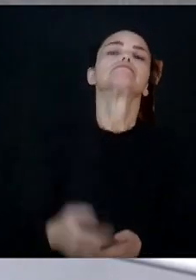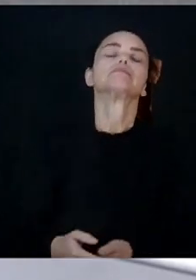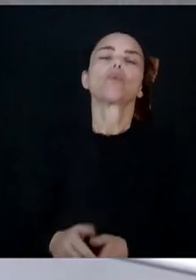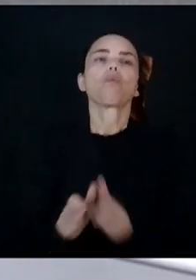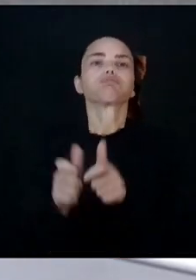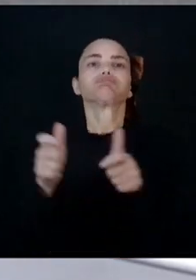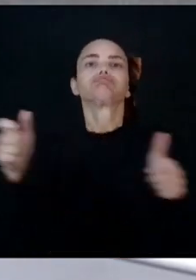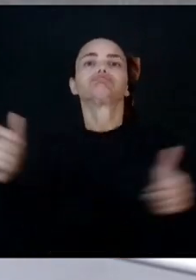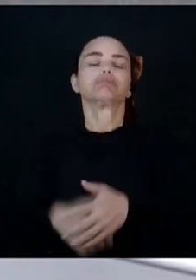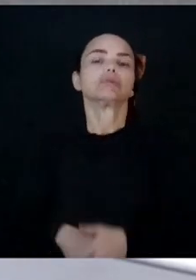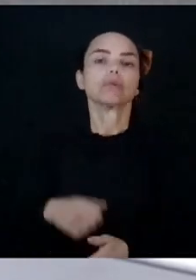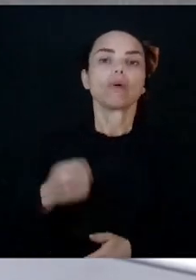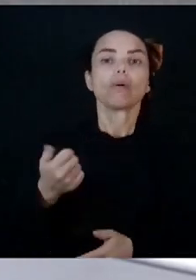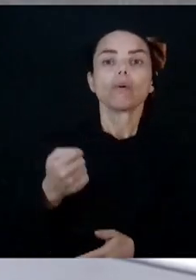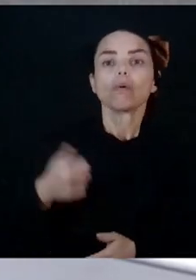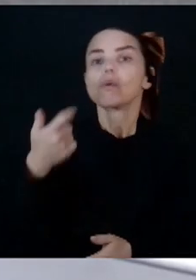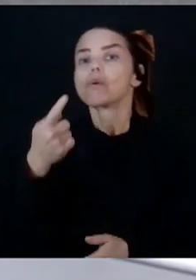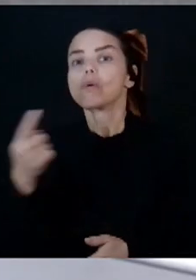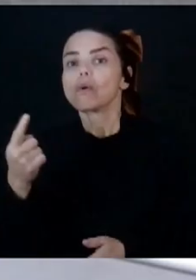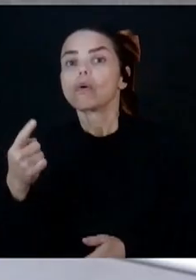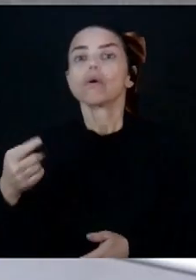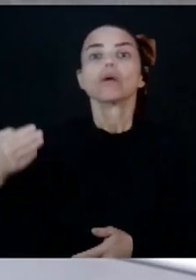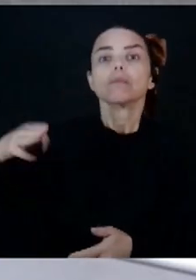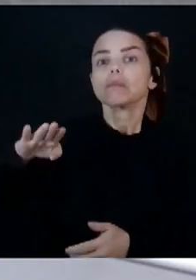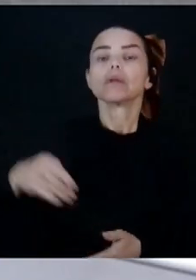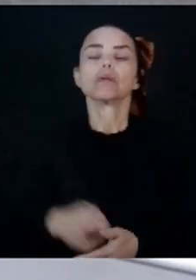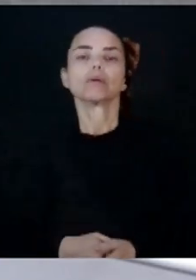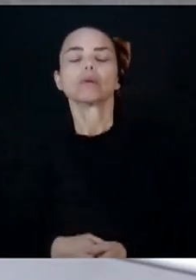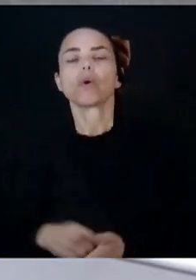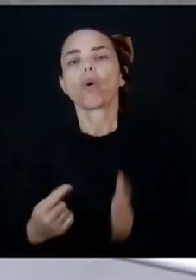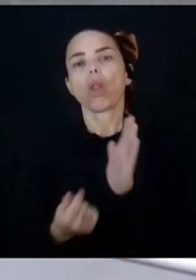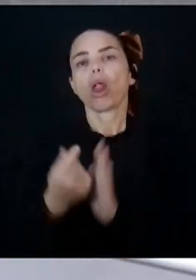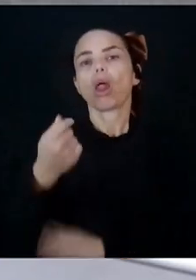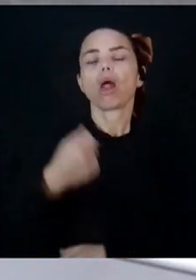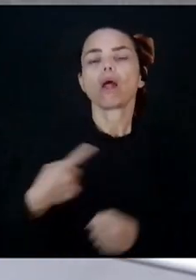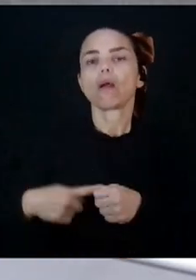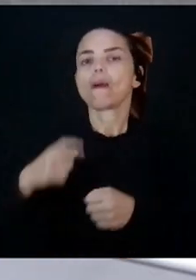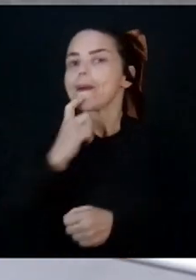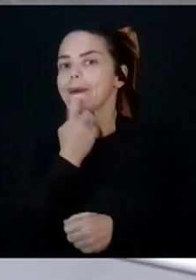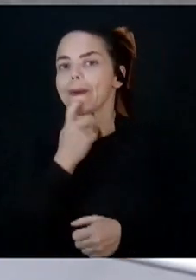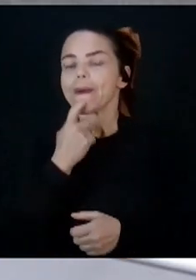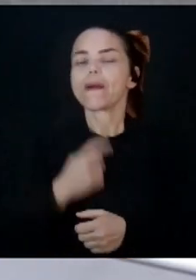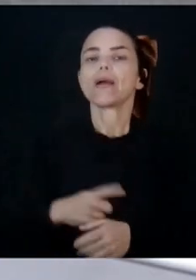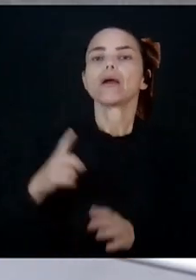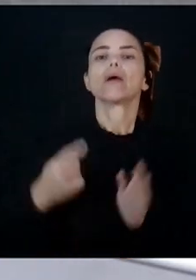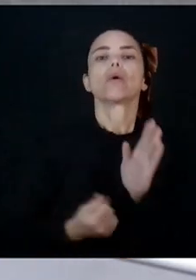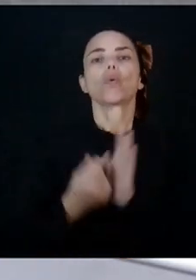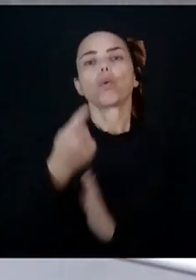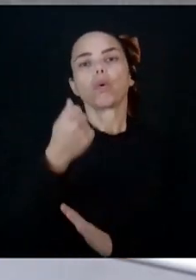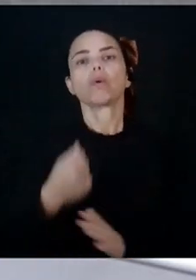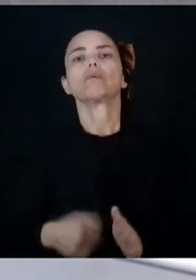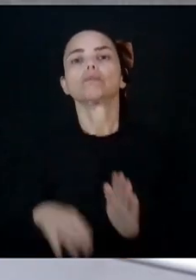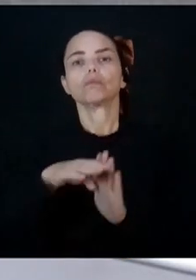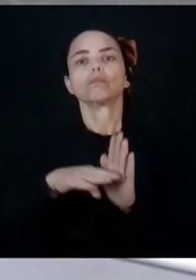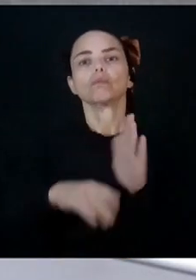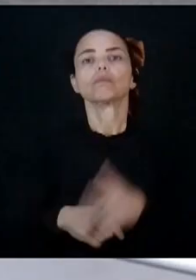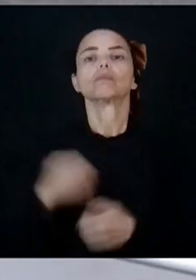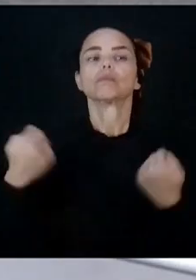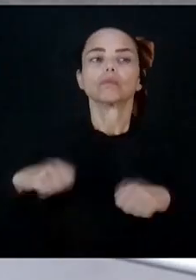11 bilhões é o valor orçamentário da cidade de Campinas, e a lei das diretrizes orçamentárias é necessária para que nós